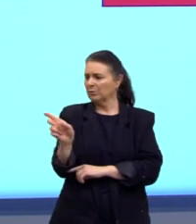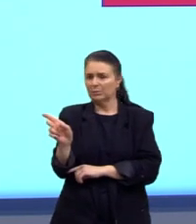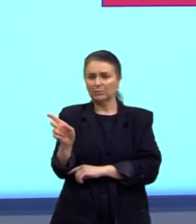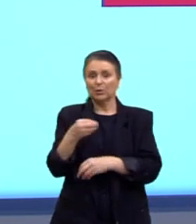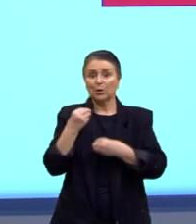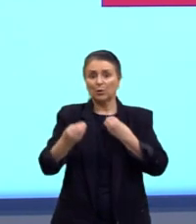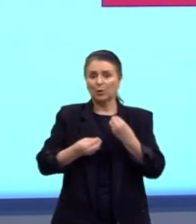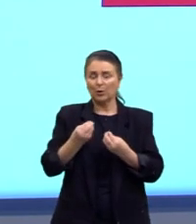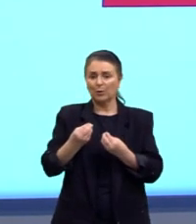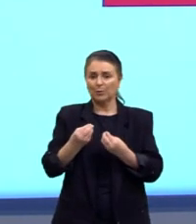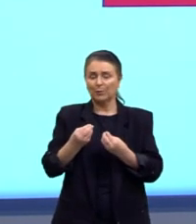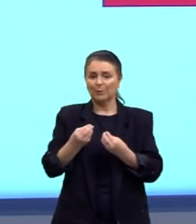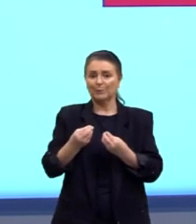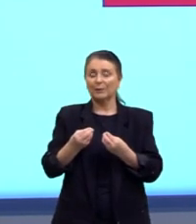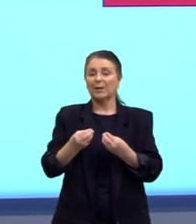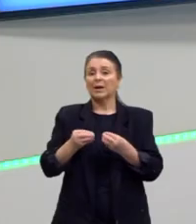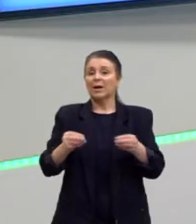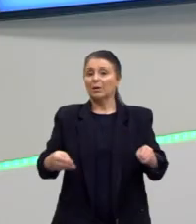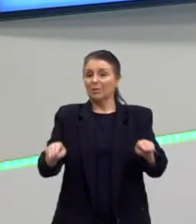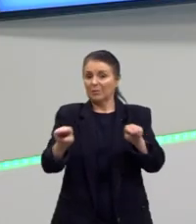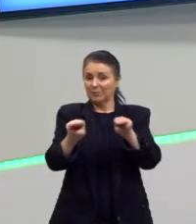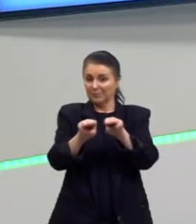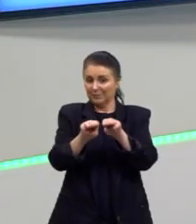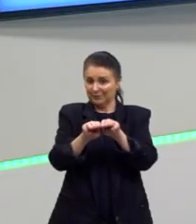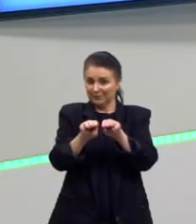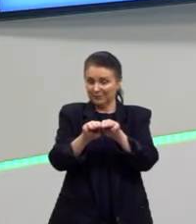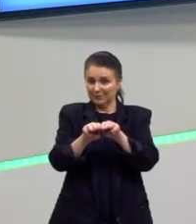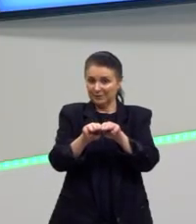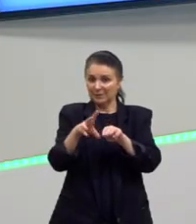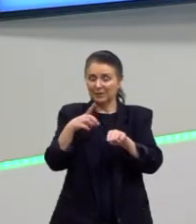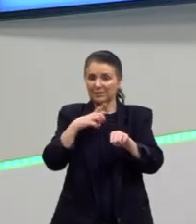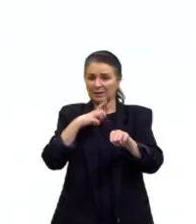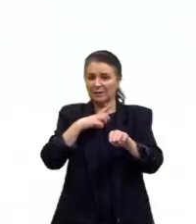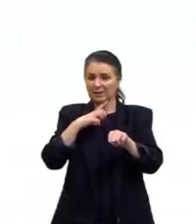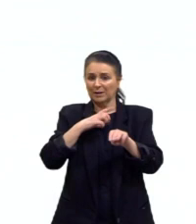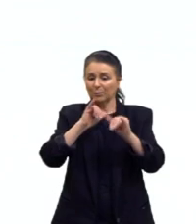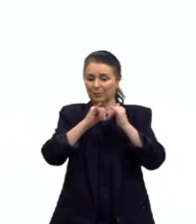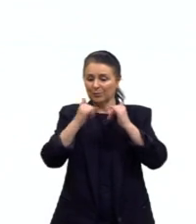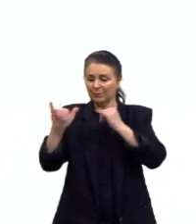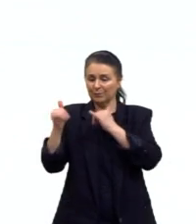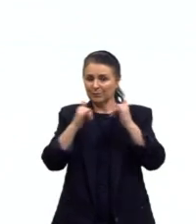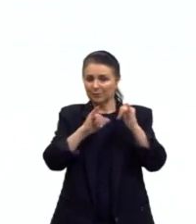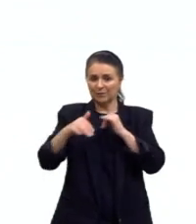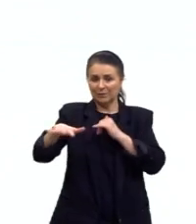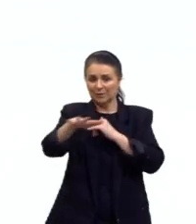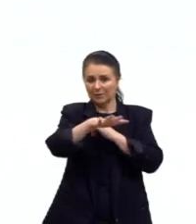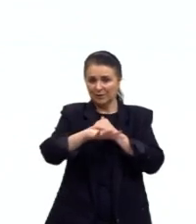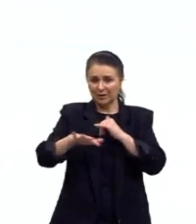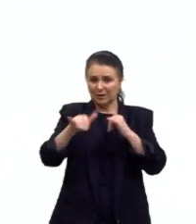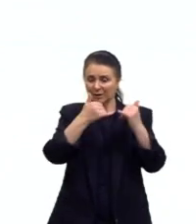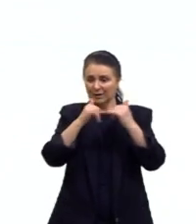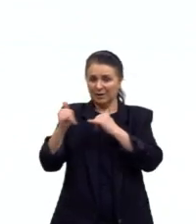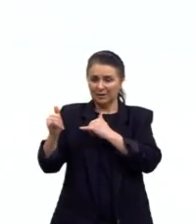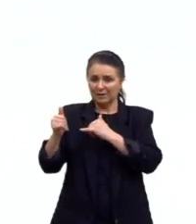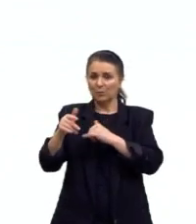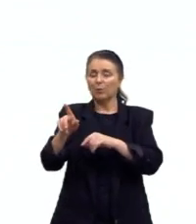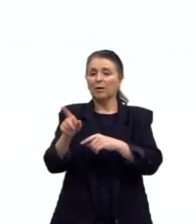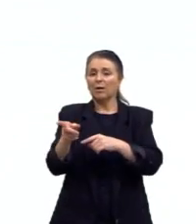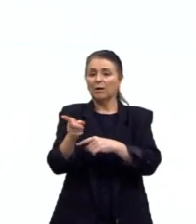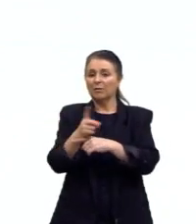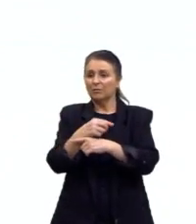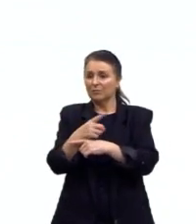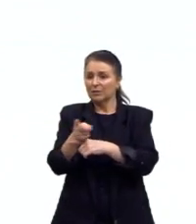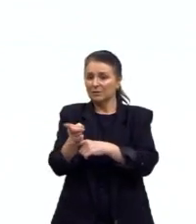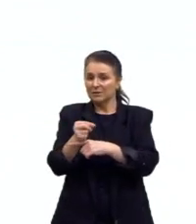Então, a força magnética que age numa partícula eletrizada com carga elétrica Q lançada com velocidade V